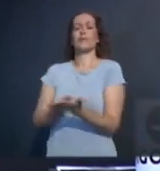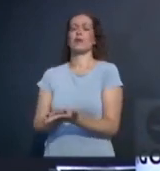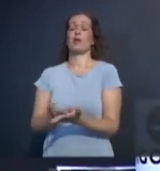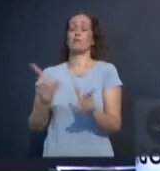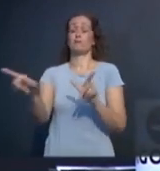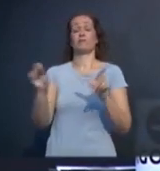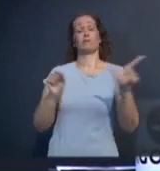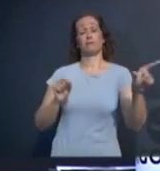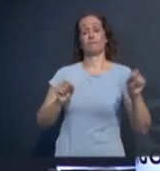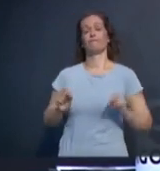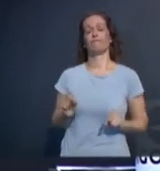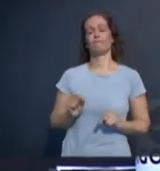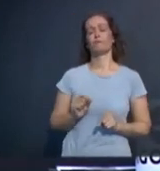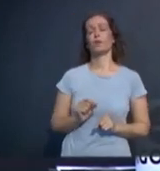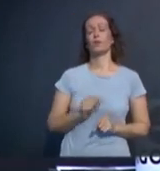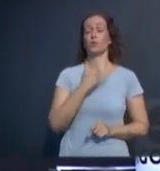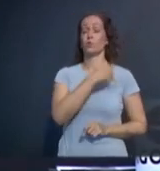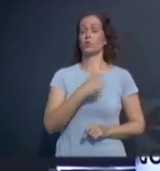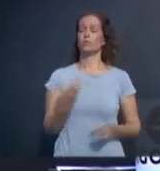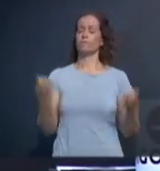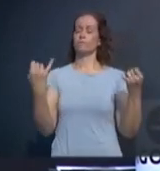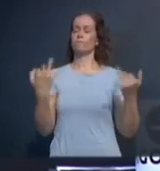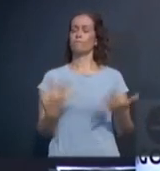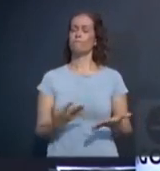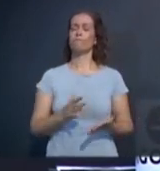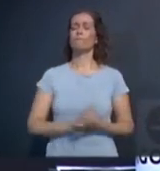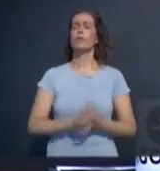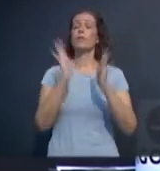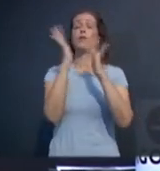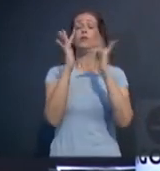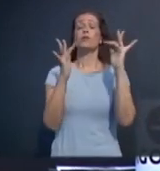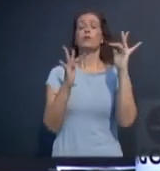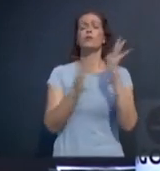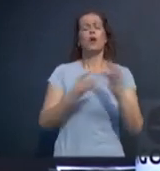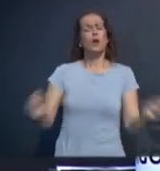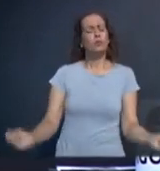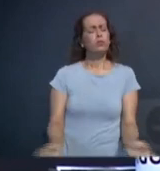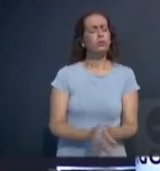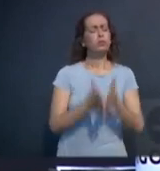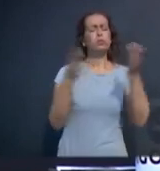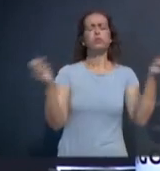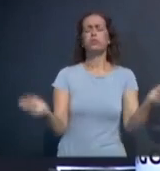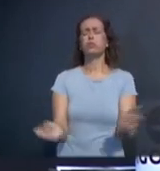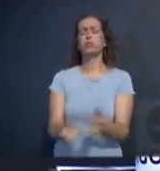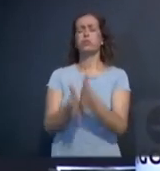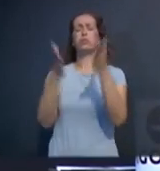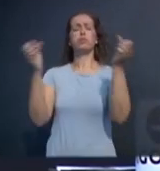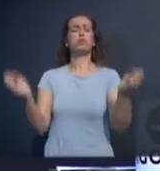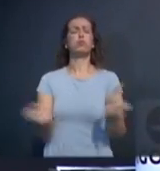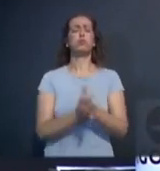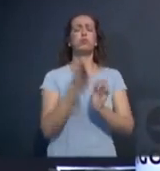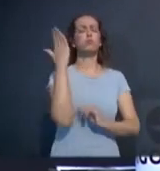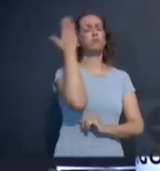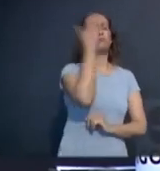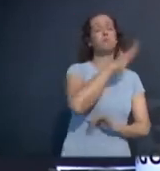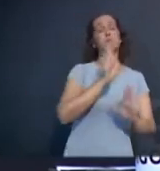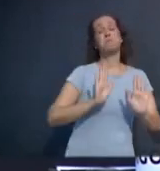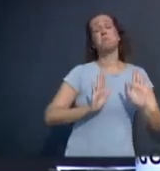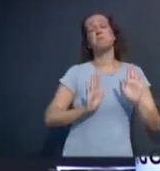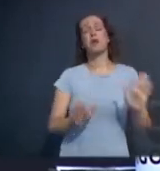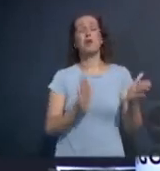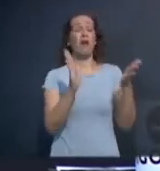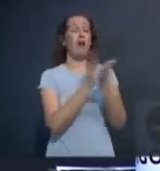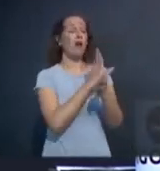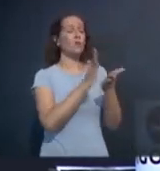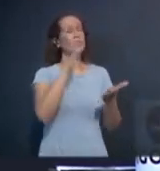37. Embora tivesse feito tantos sinais na sua presença, o quê? Não